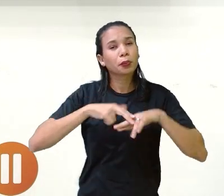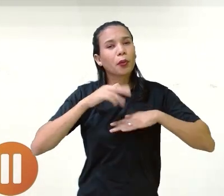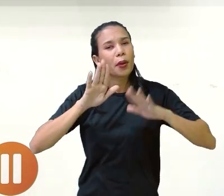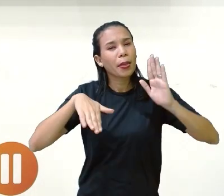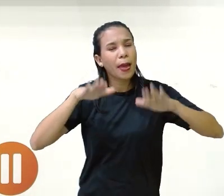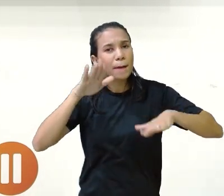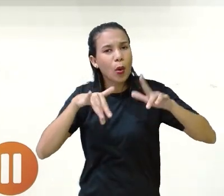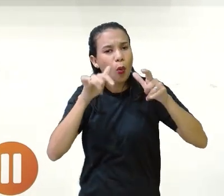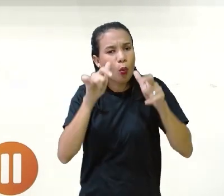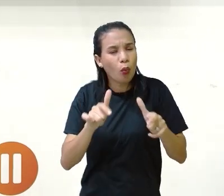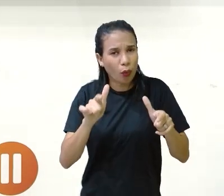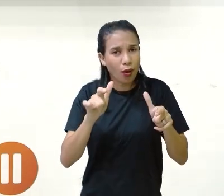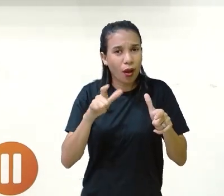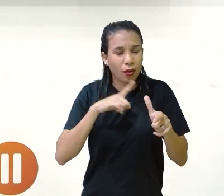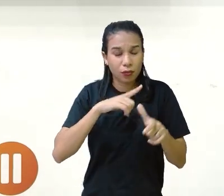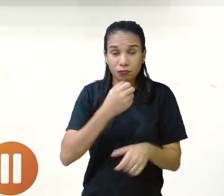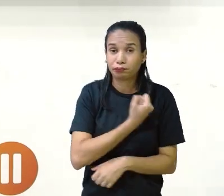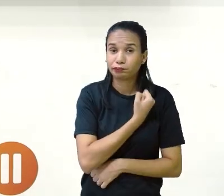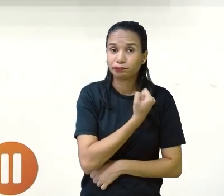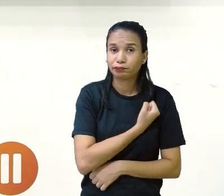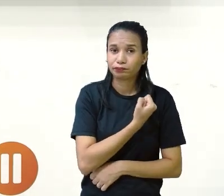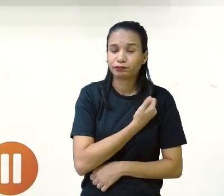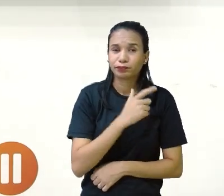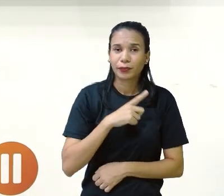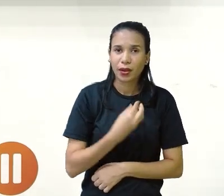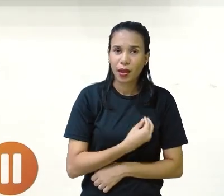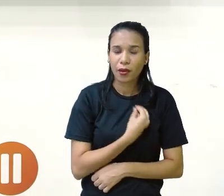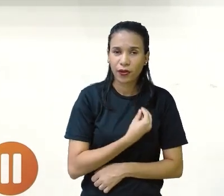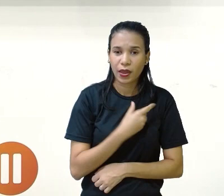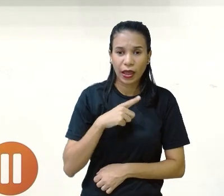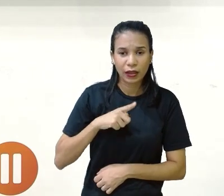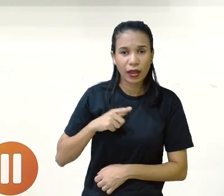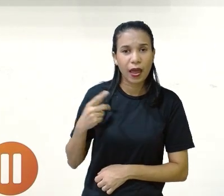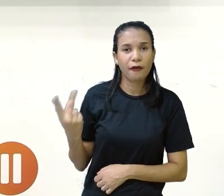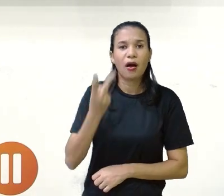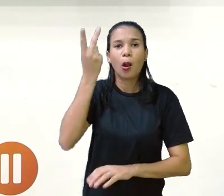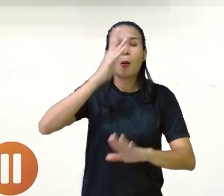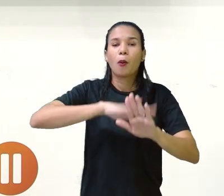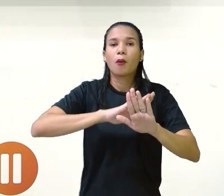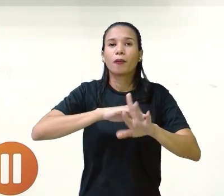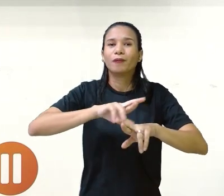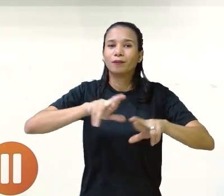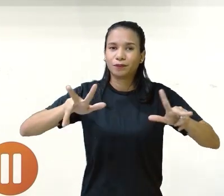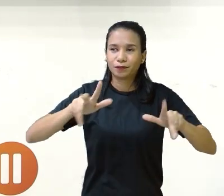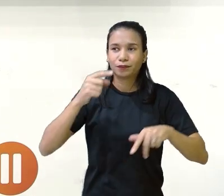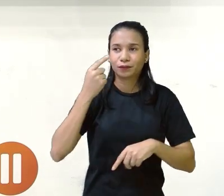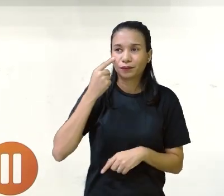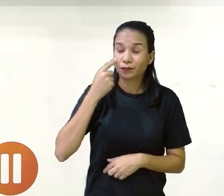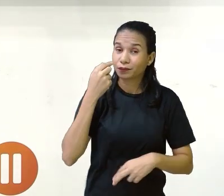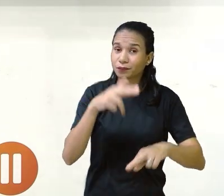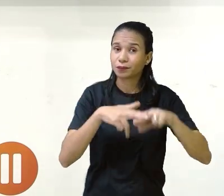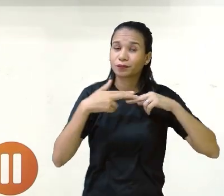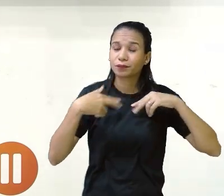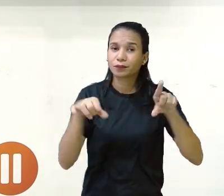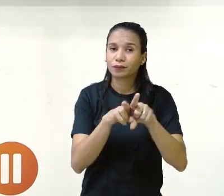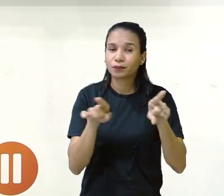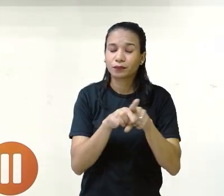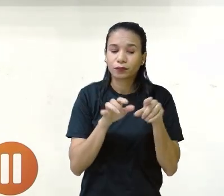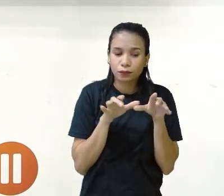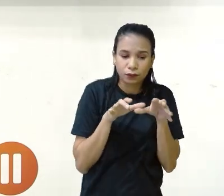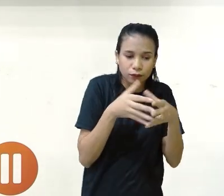do posicionamento, eles possuem valores diferentes, não é isso? E a gente falou também